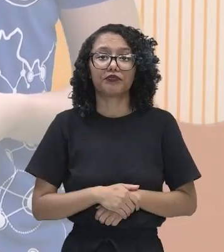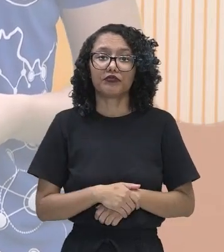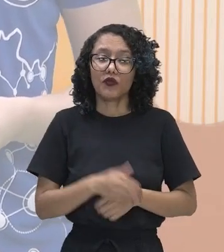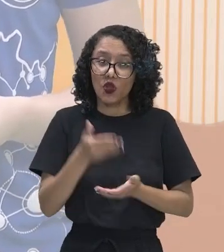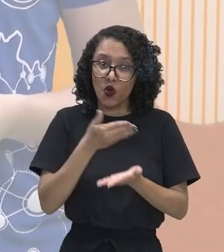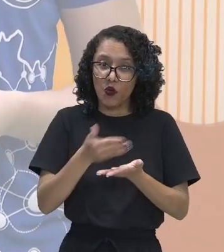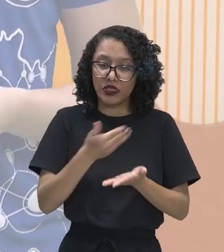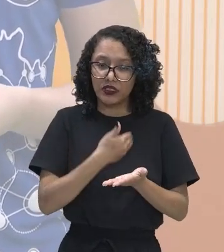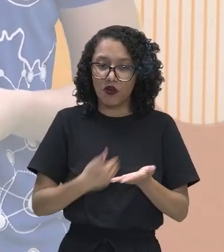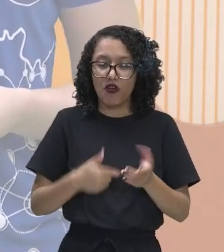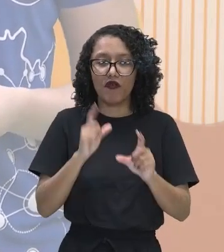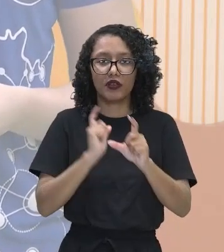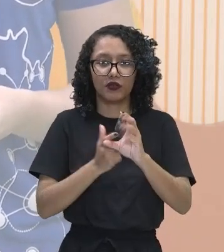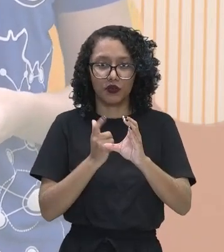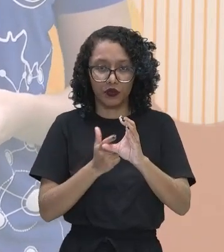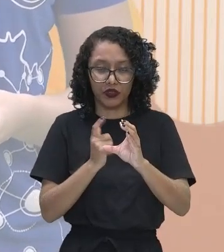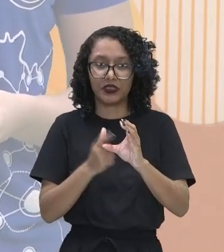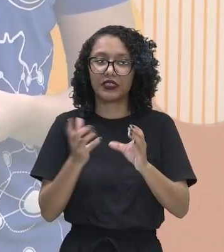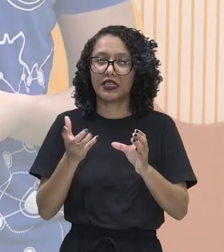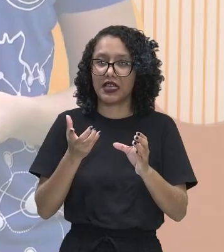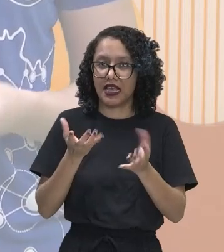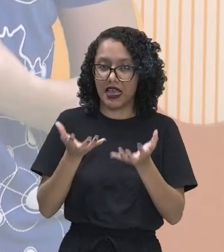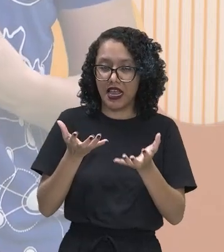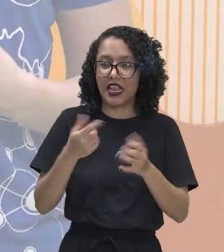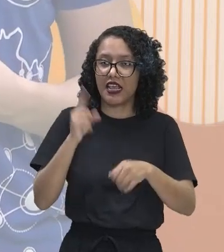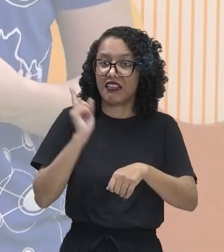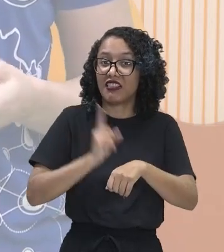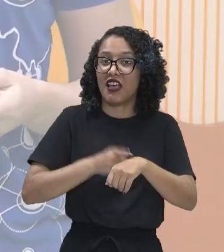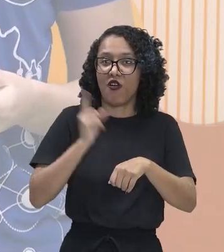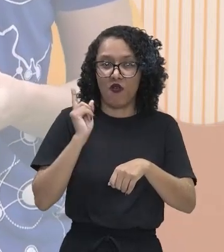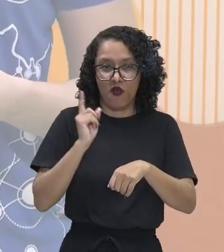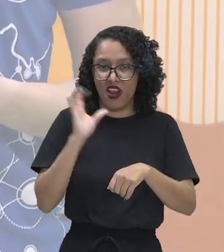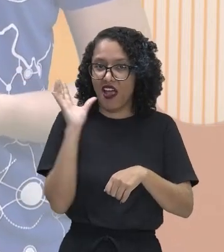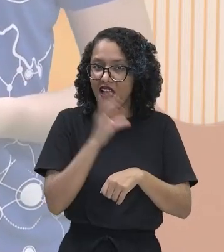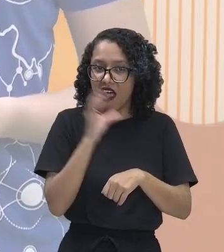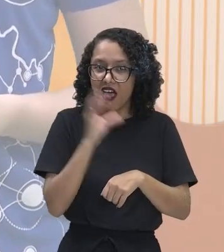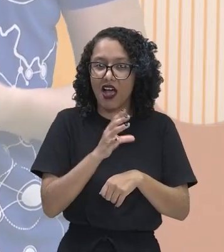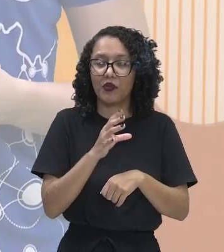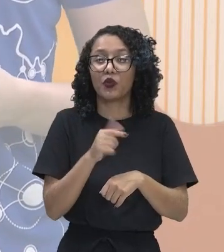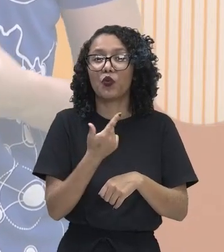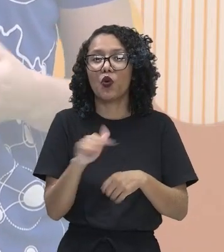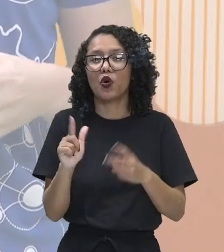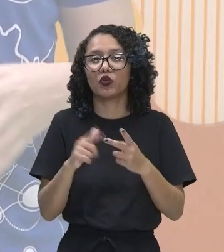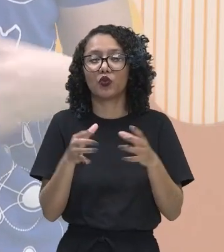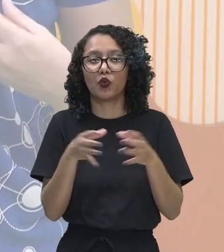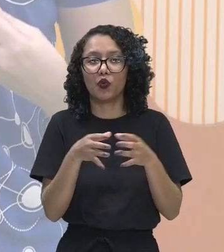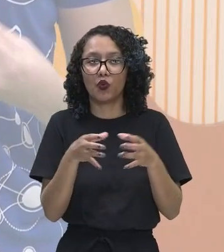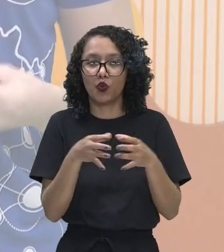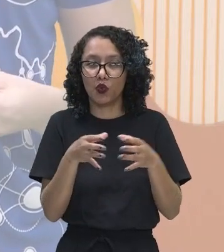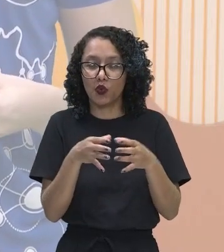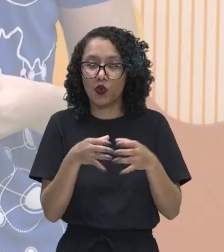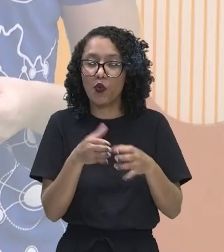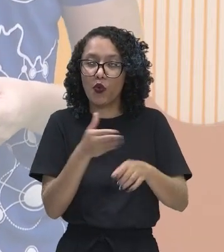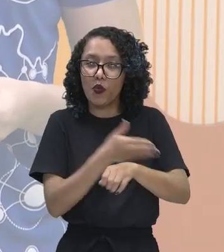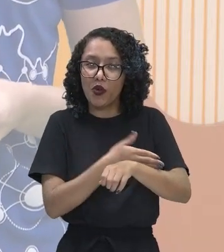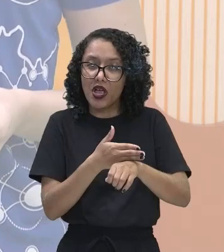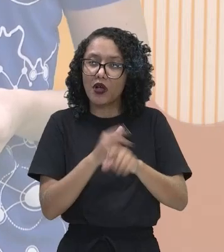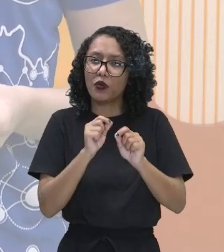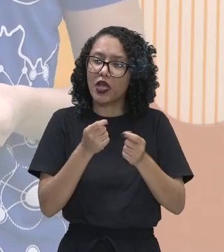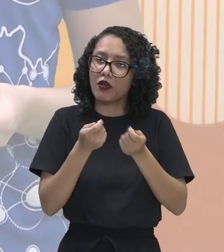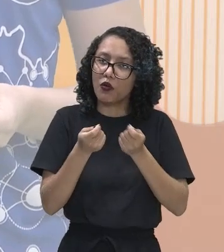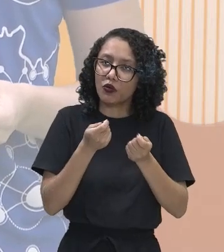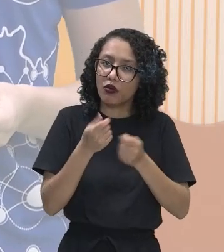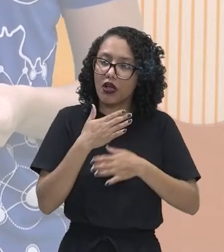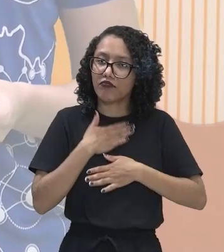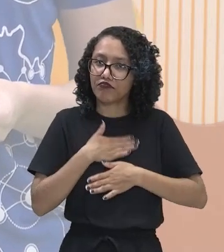regime comunista, uma coisa mais imediata. Enquanto que os mencheviques, eles eram mais moderados, defendiam